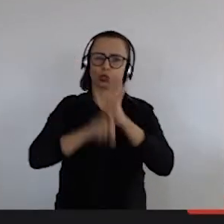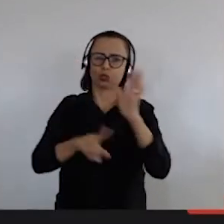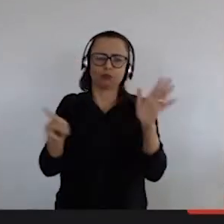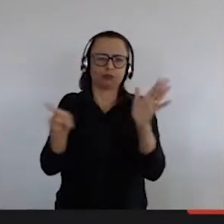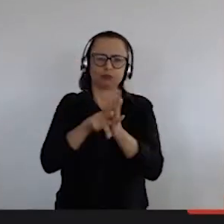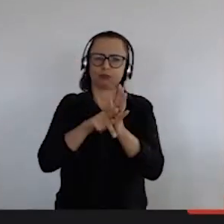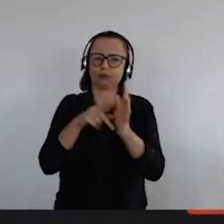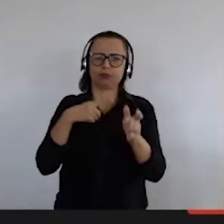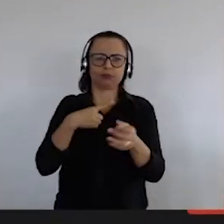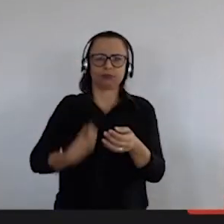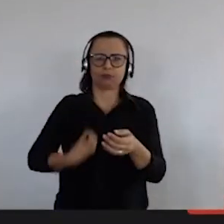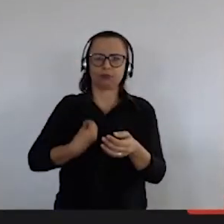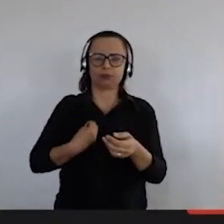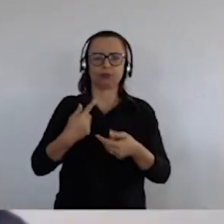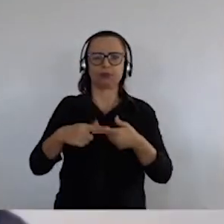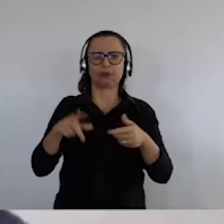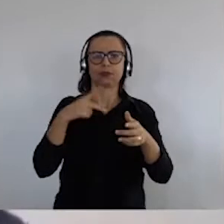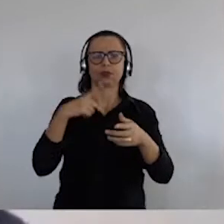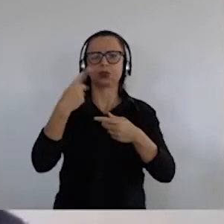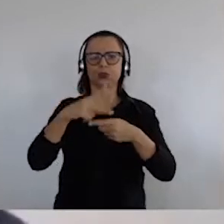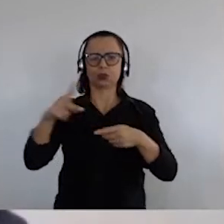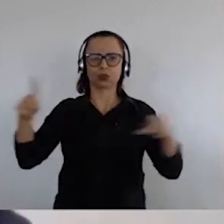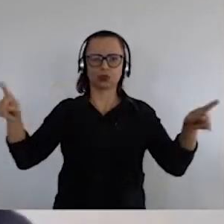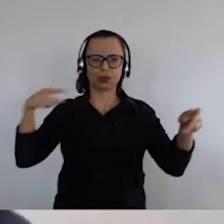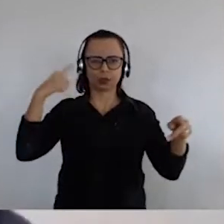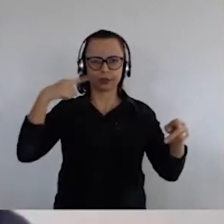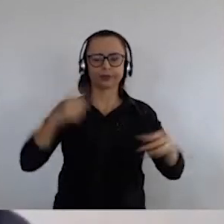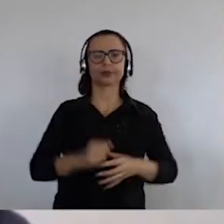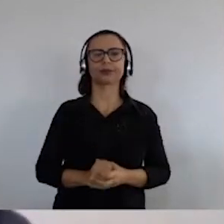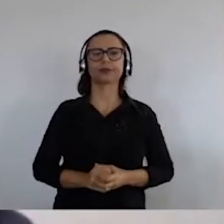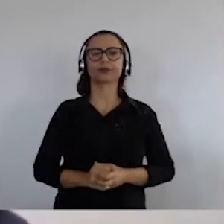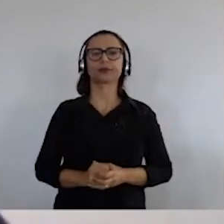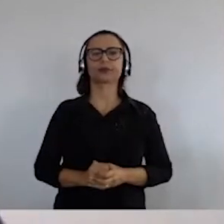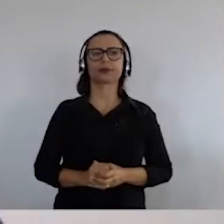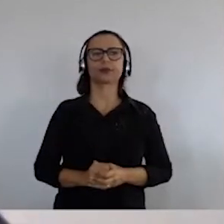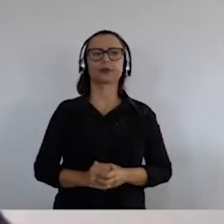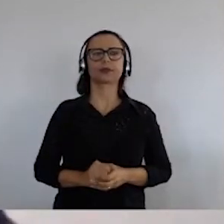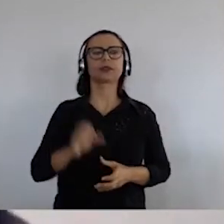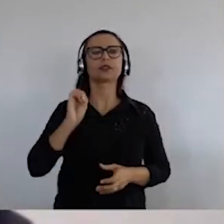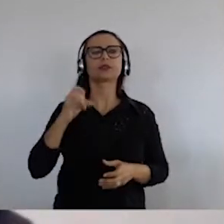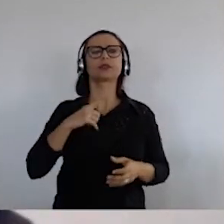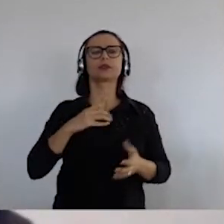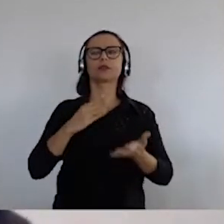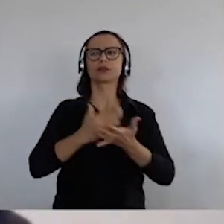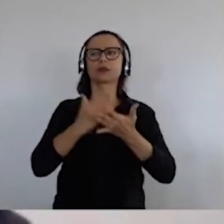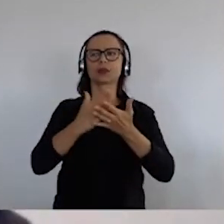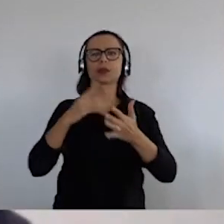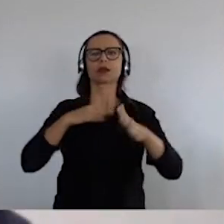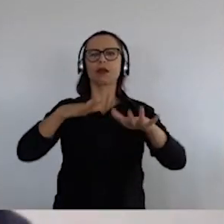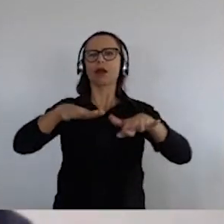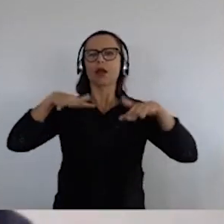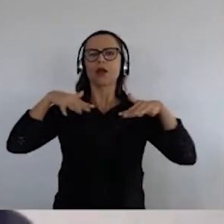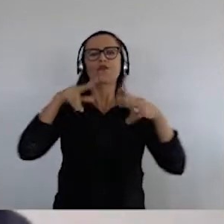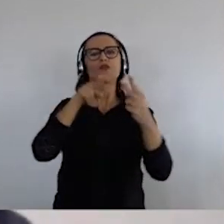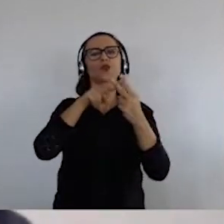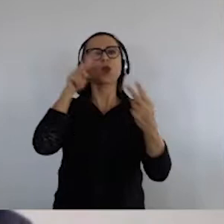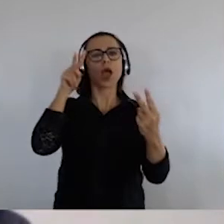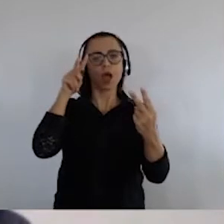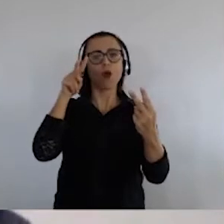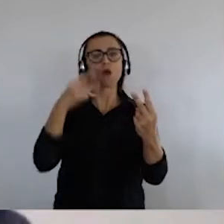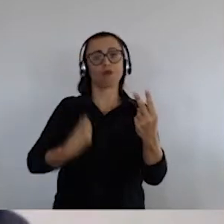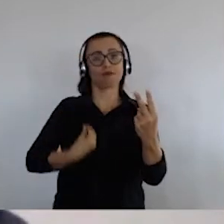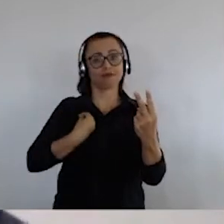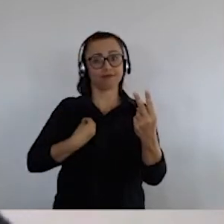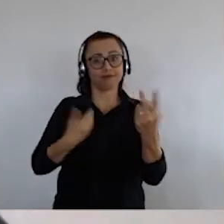prerrogativa da parte e dos seus advogados. A questão se estendeu para as audiências virtuais e, no